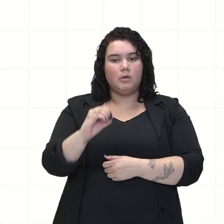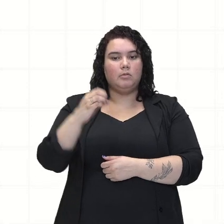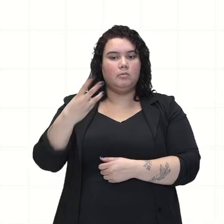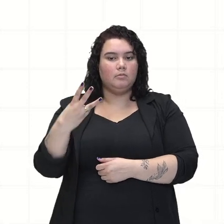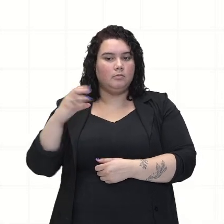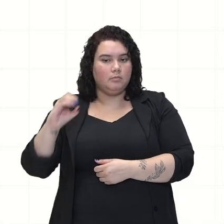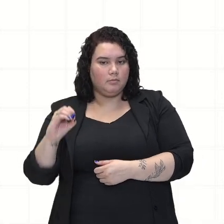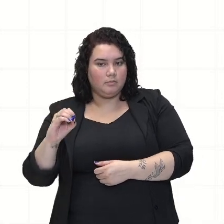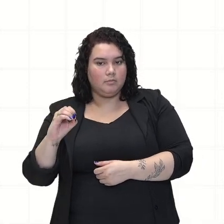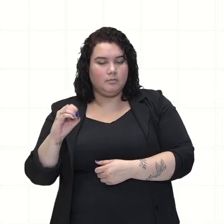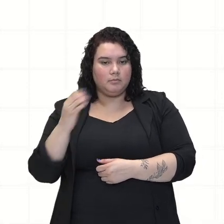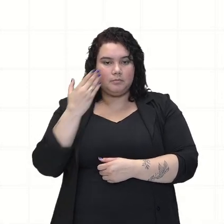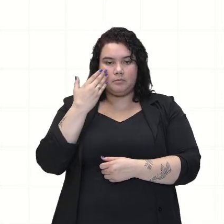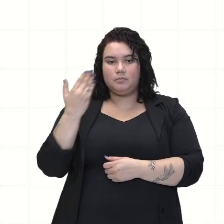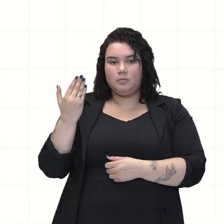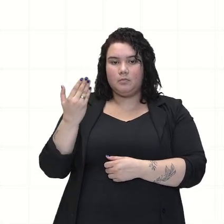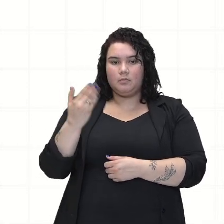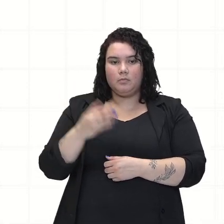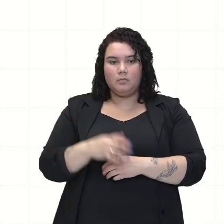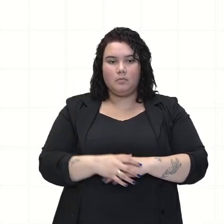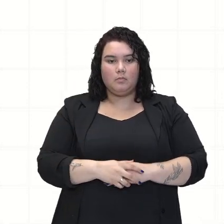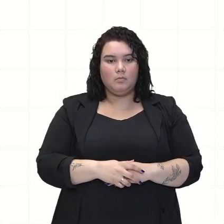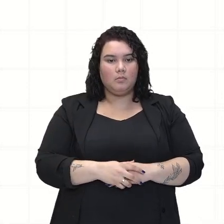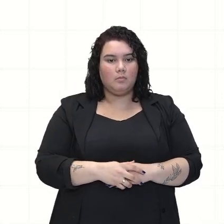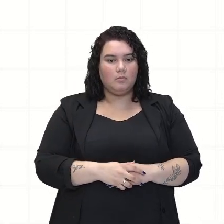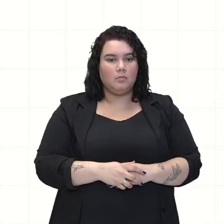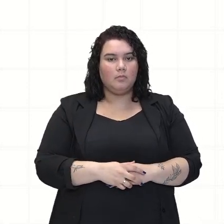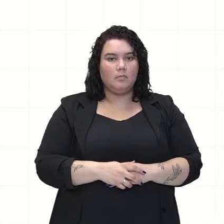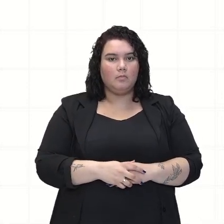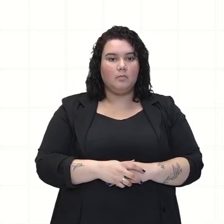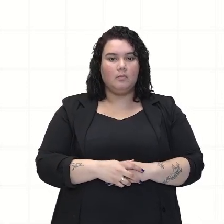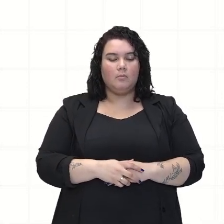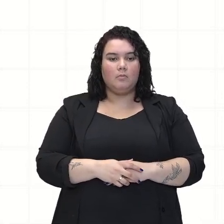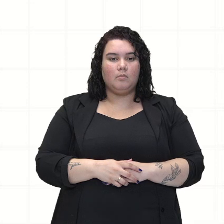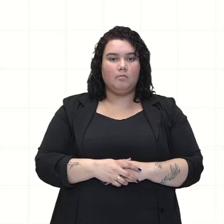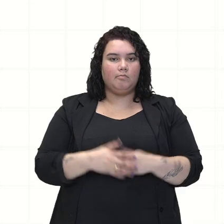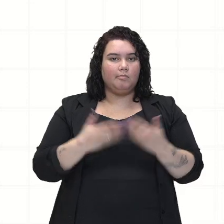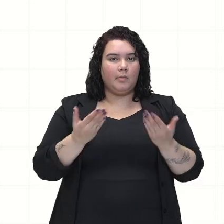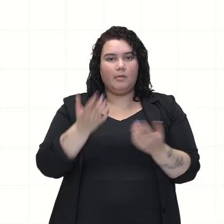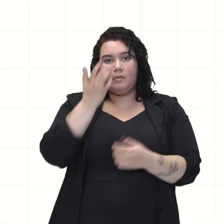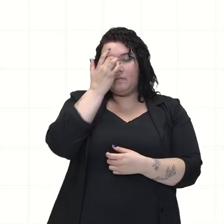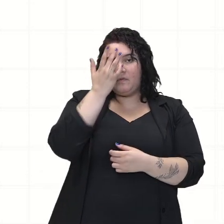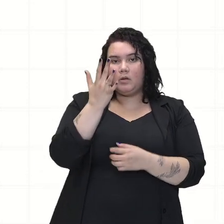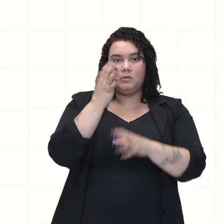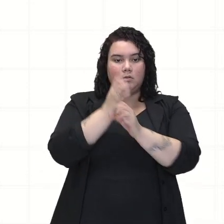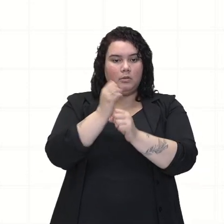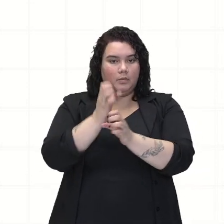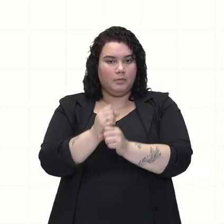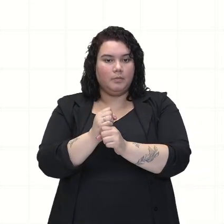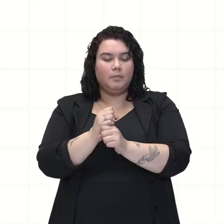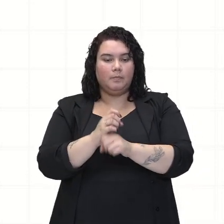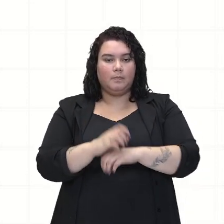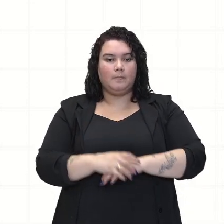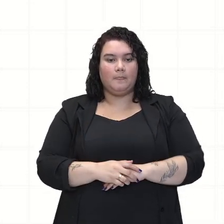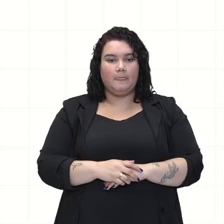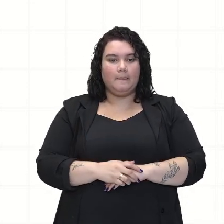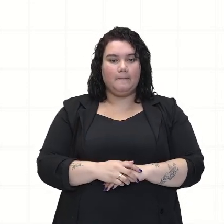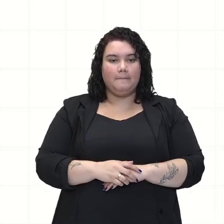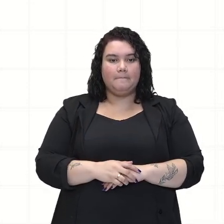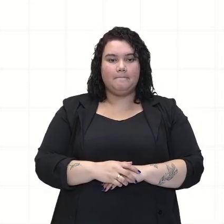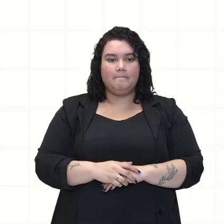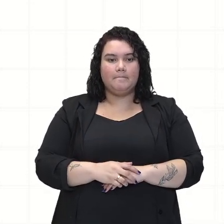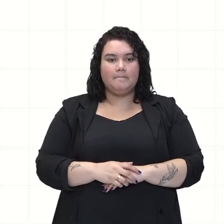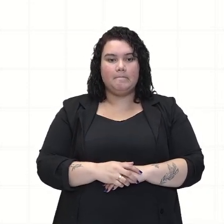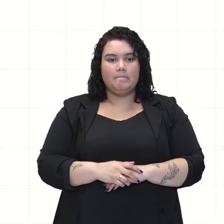Ó, saiu daqui, 1, 2, 3 casas para a esquerda, tá? Muito